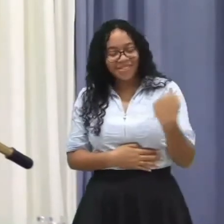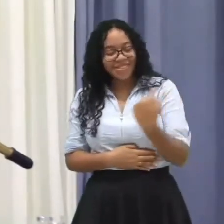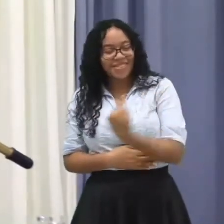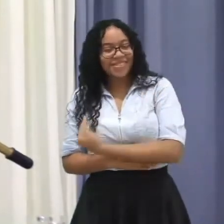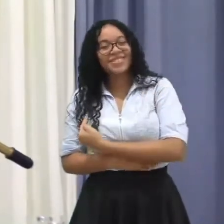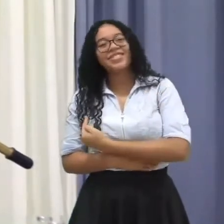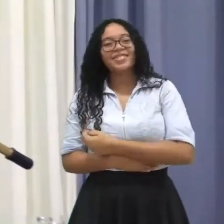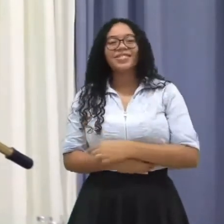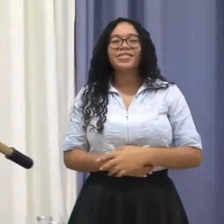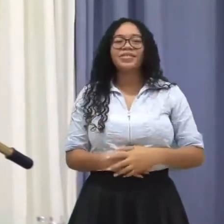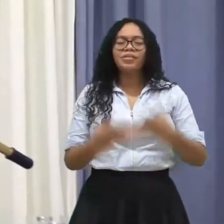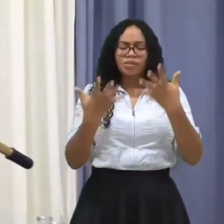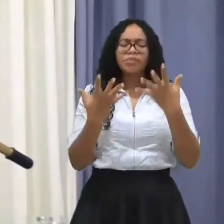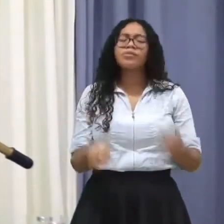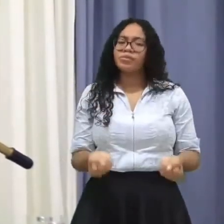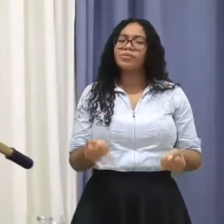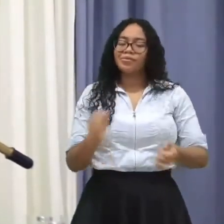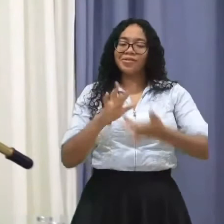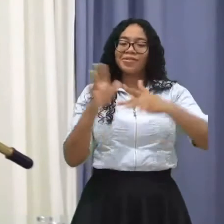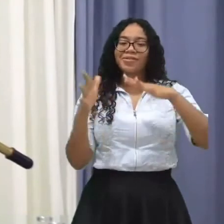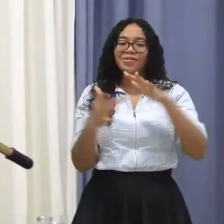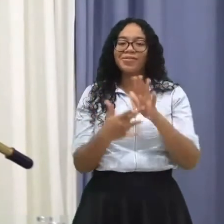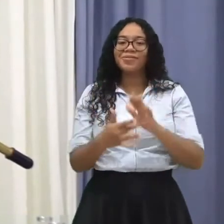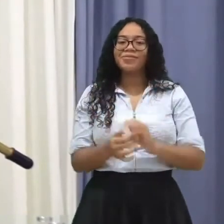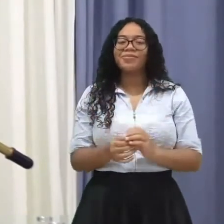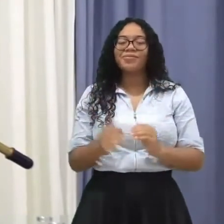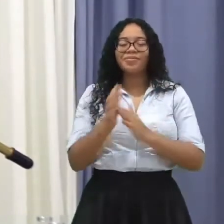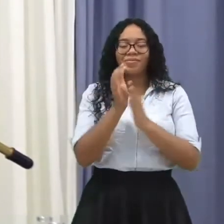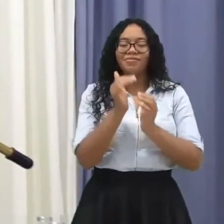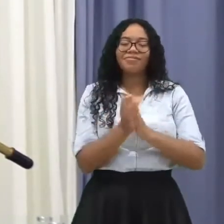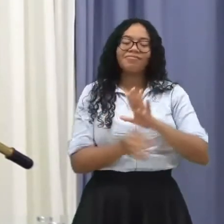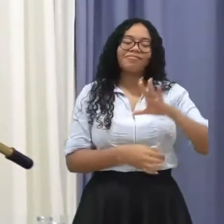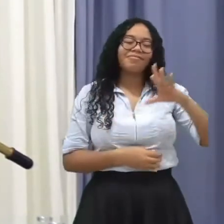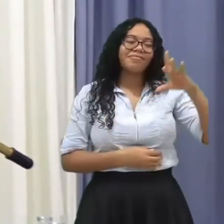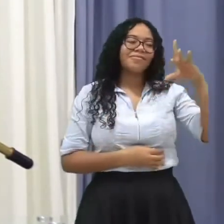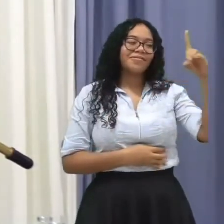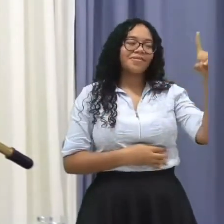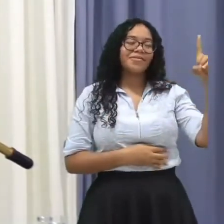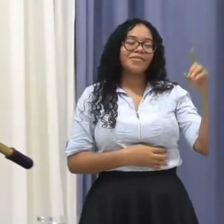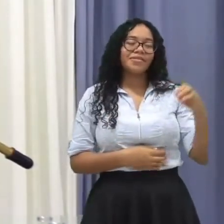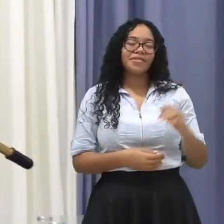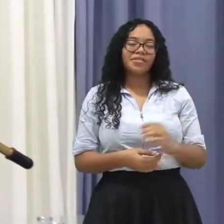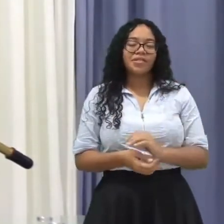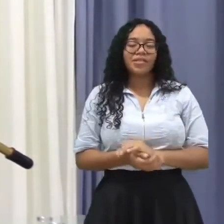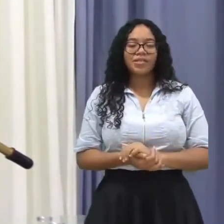então recebidos pelo noivo. Bendito seja Deus.